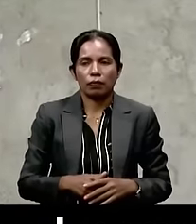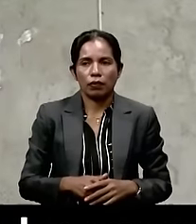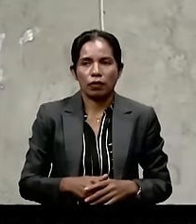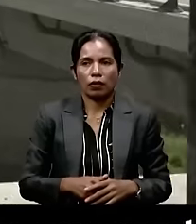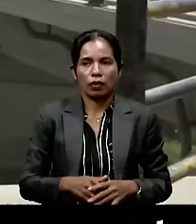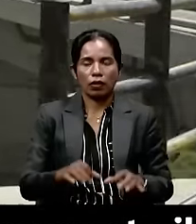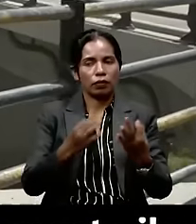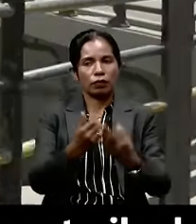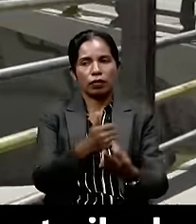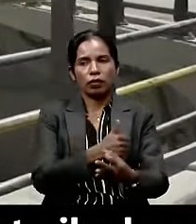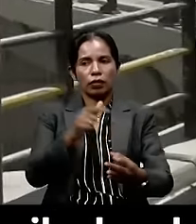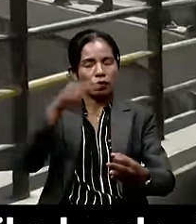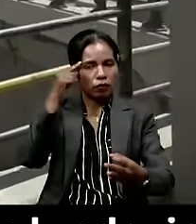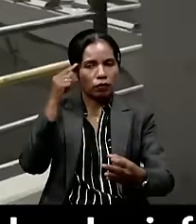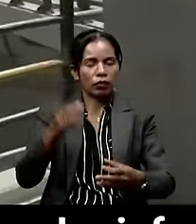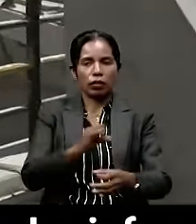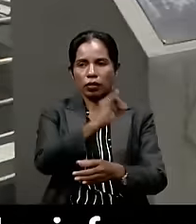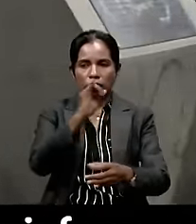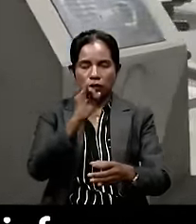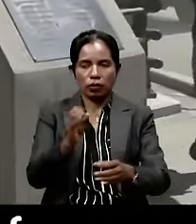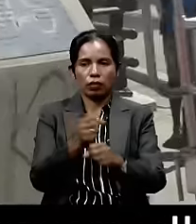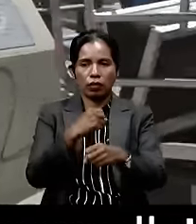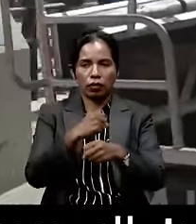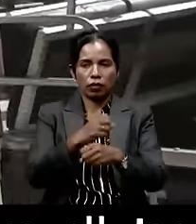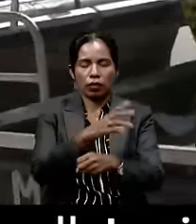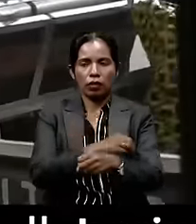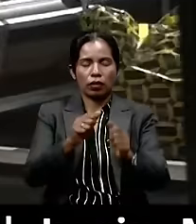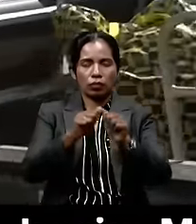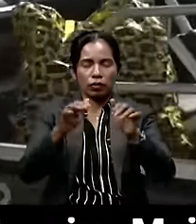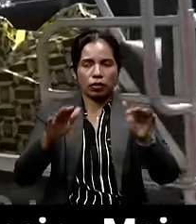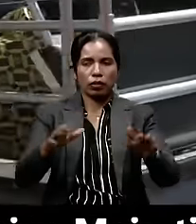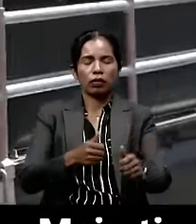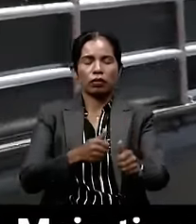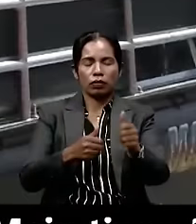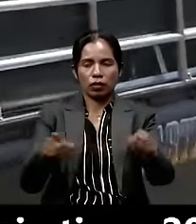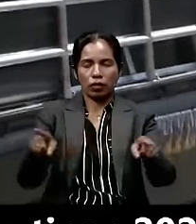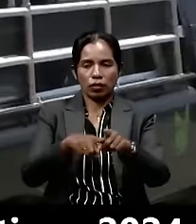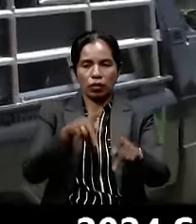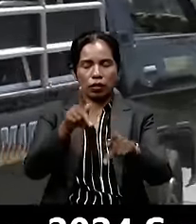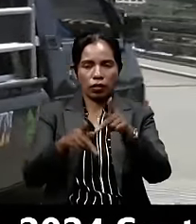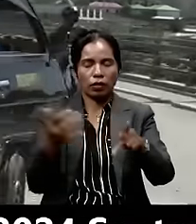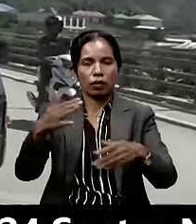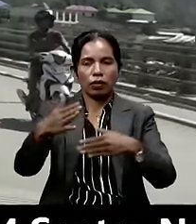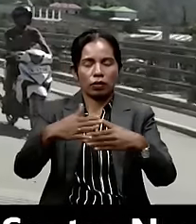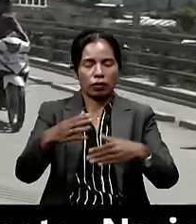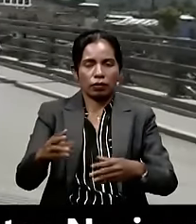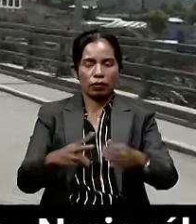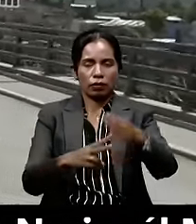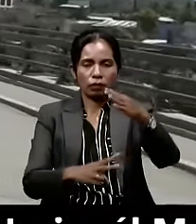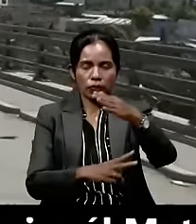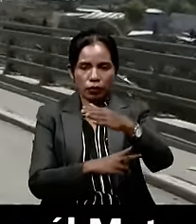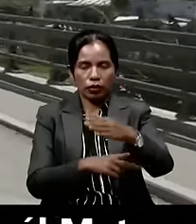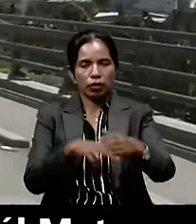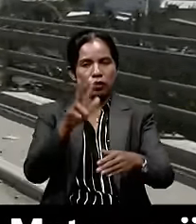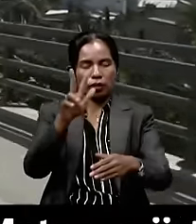Enquanto fatin sira nebe governo identifica a tohalo despesa administrativa tu irmã mak comunidade nebe ela basic ponte CPLP